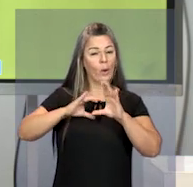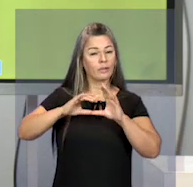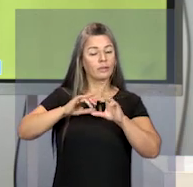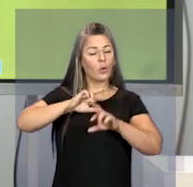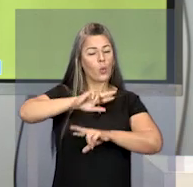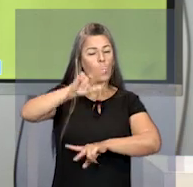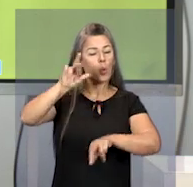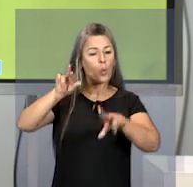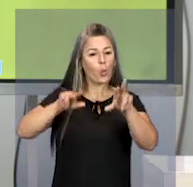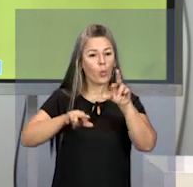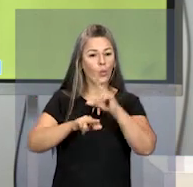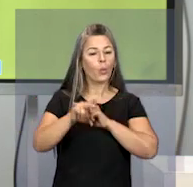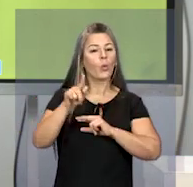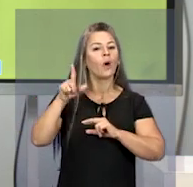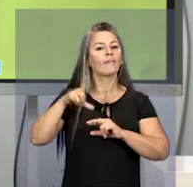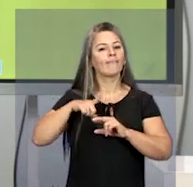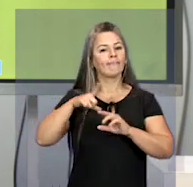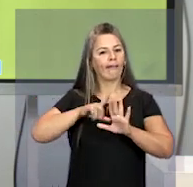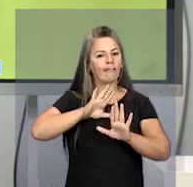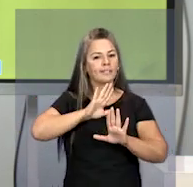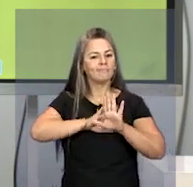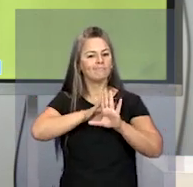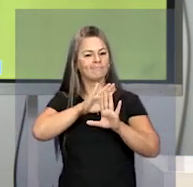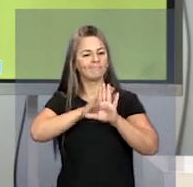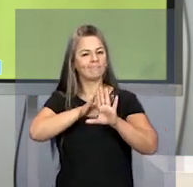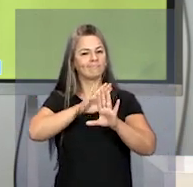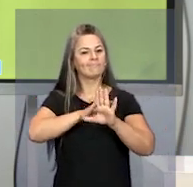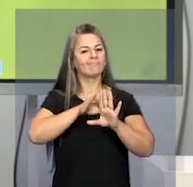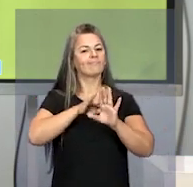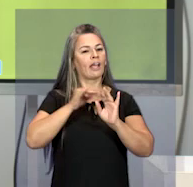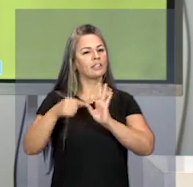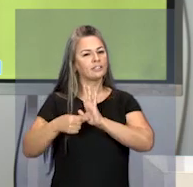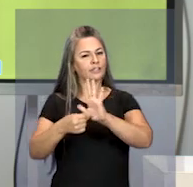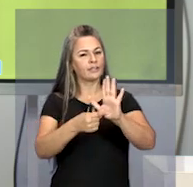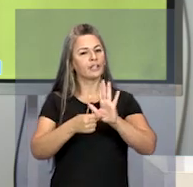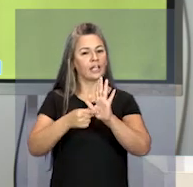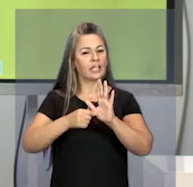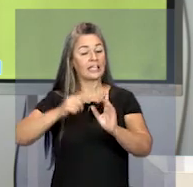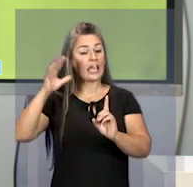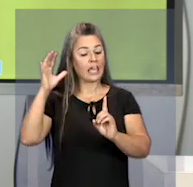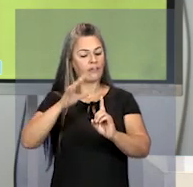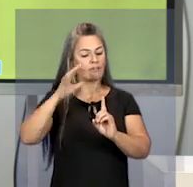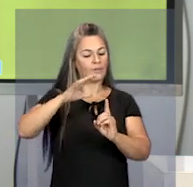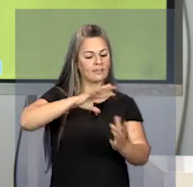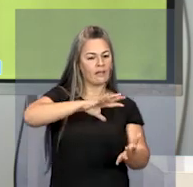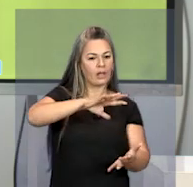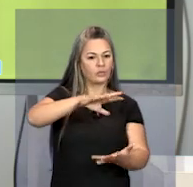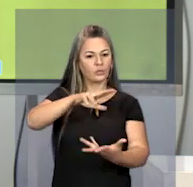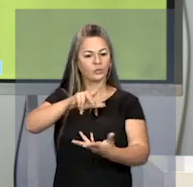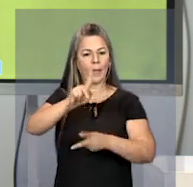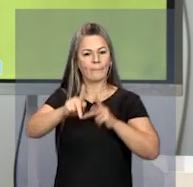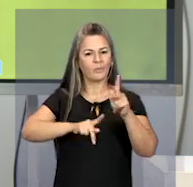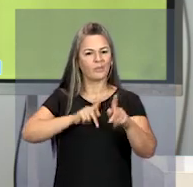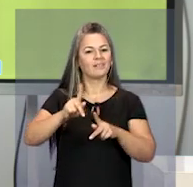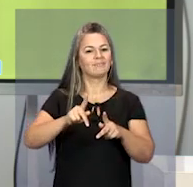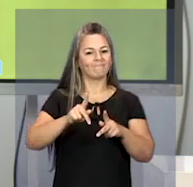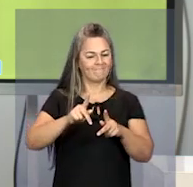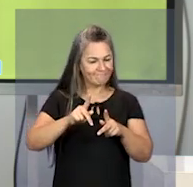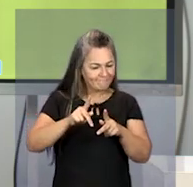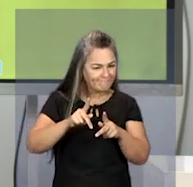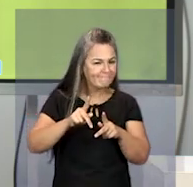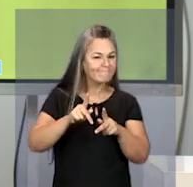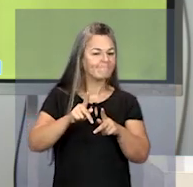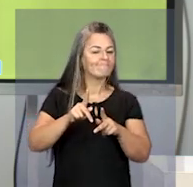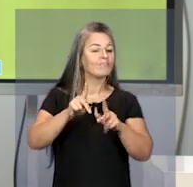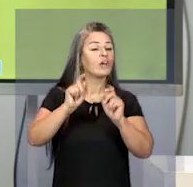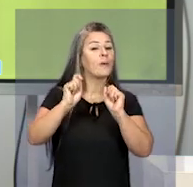espalhou ideologias que influenciaram o mundo e fizeram propaganda das novas forças políticas. Através de tudo isso, foi possível discutir